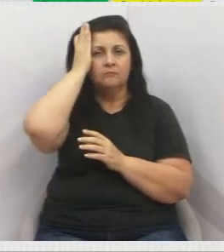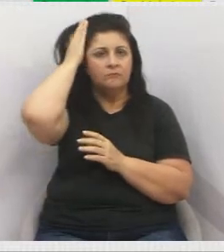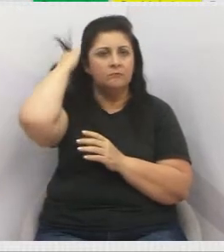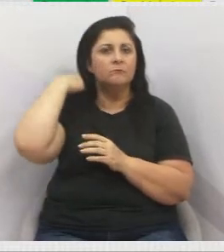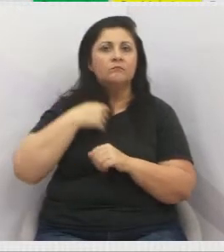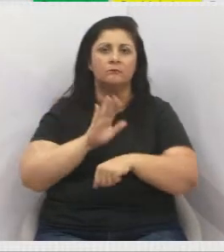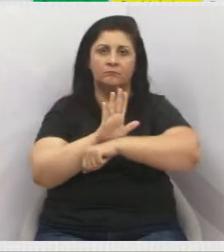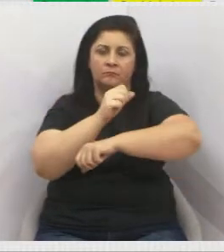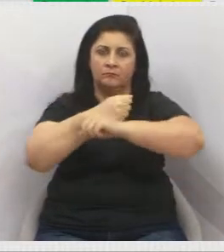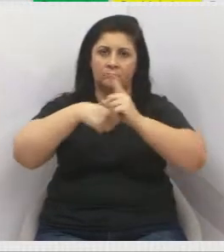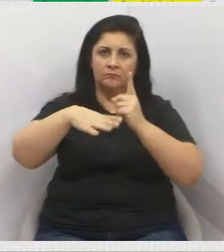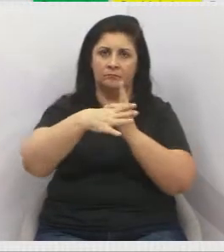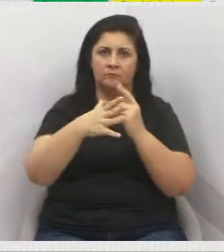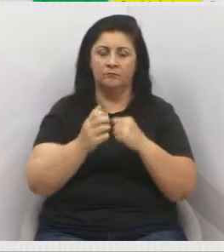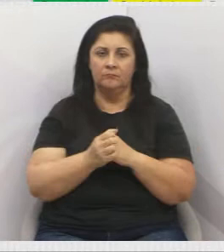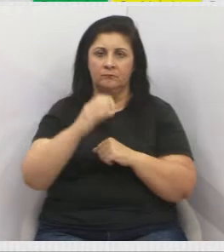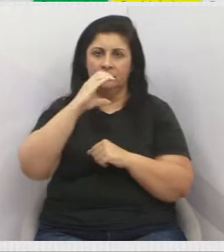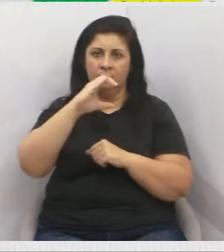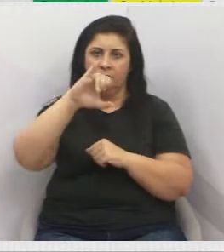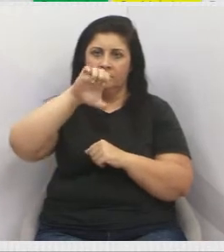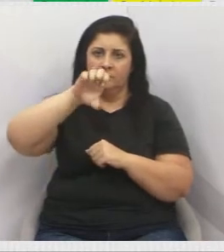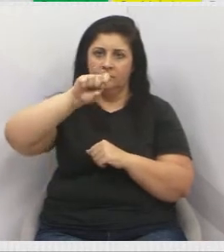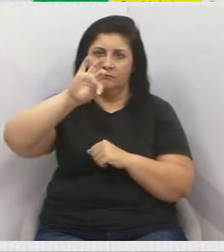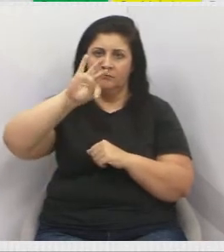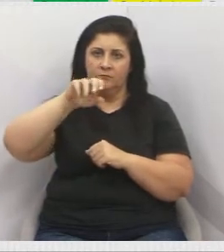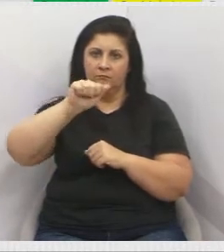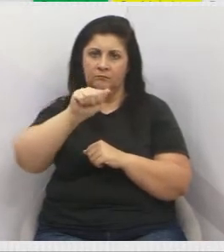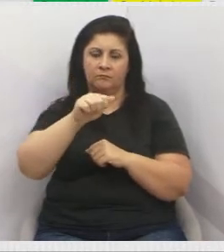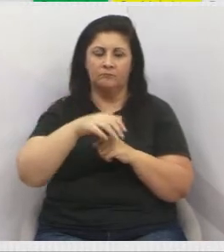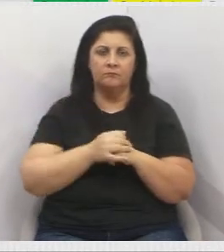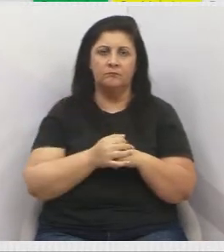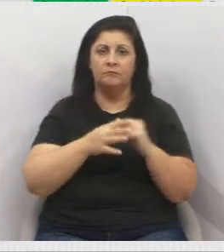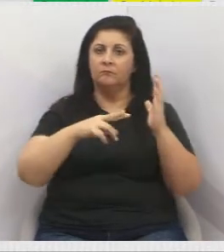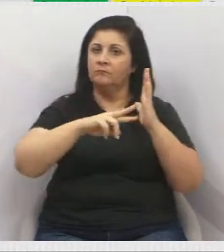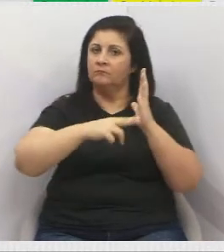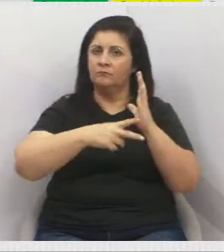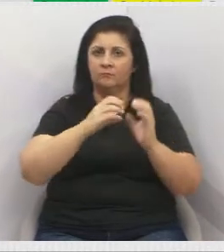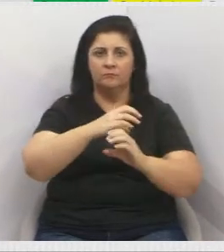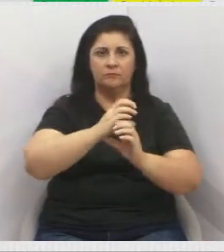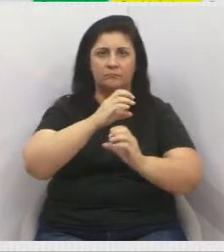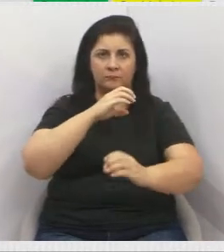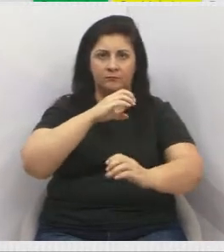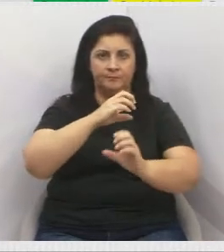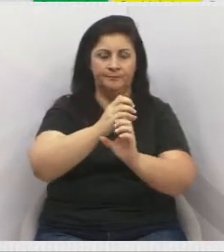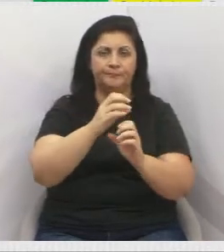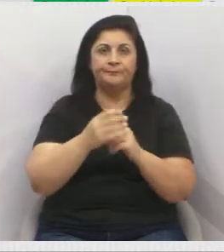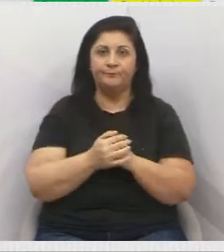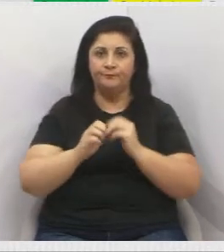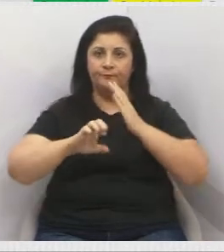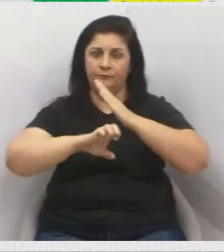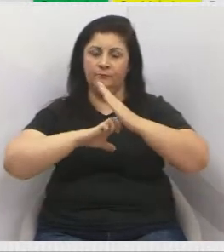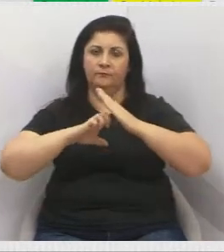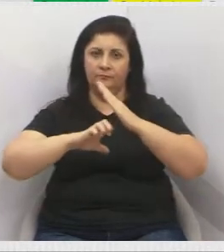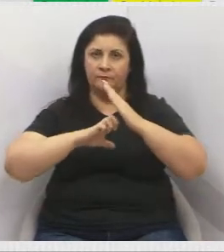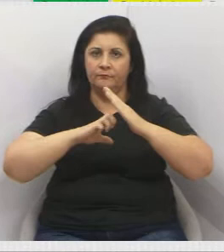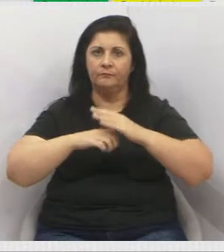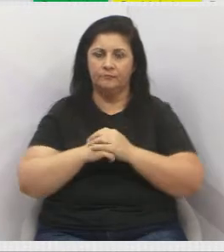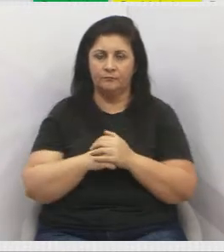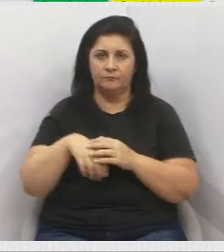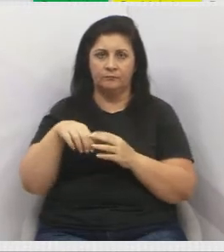Movimentos populares, Jardim Siesta, entidade de classe sindical, Sindicato dos Engenheiros, empresas ou entidades